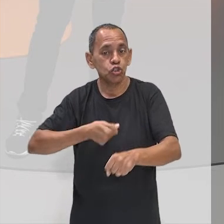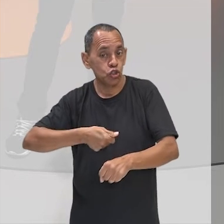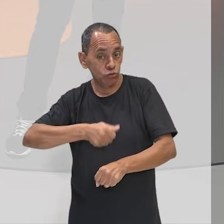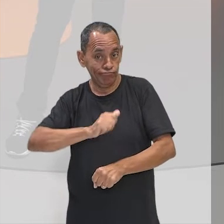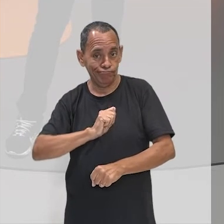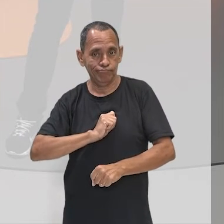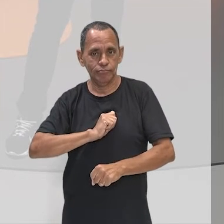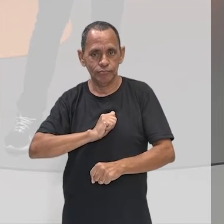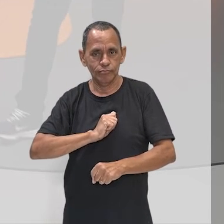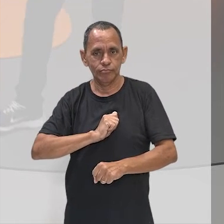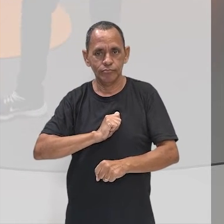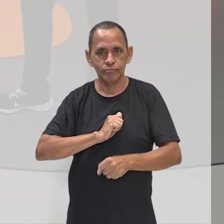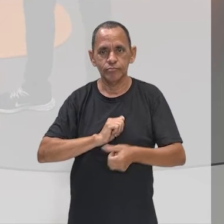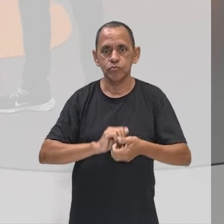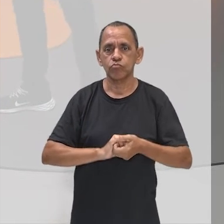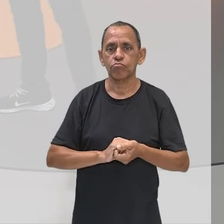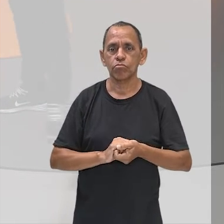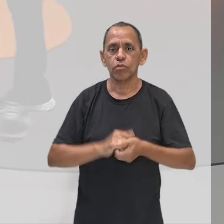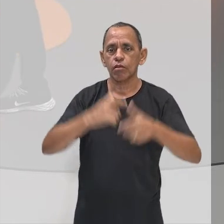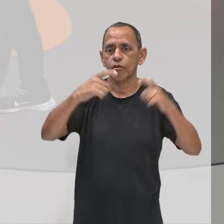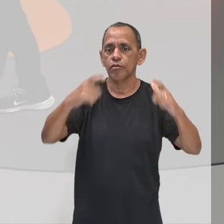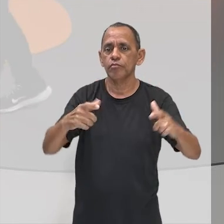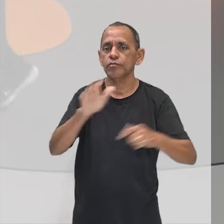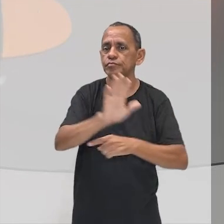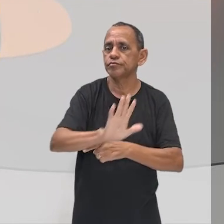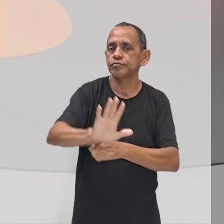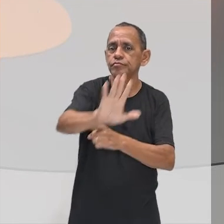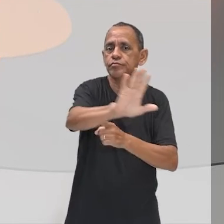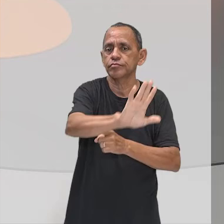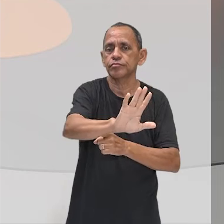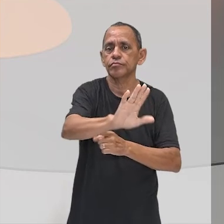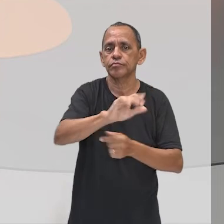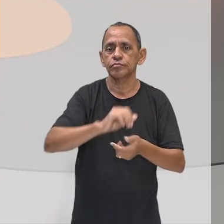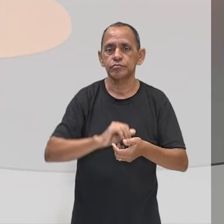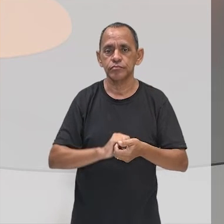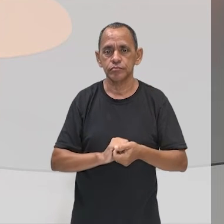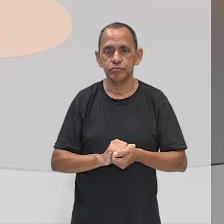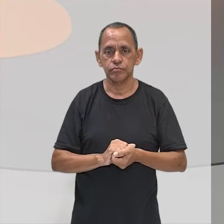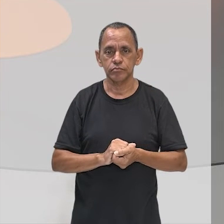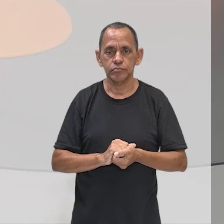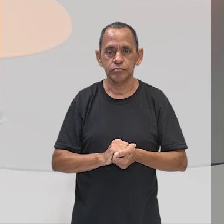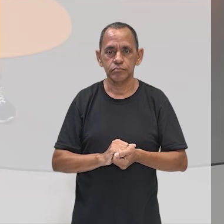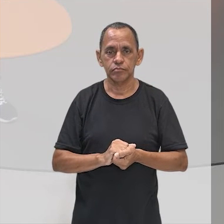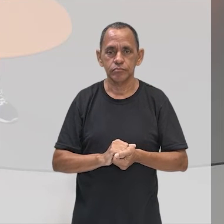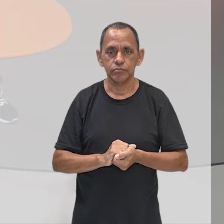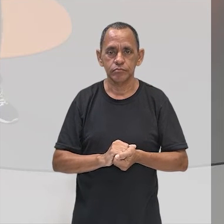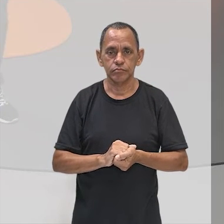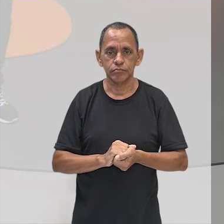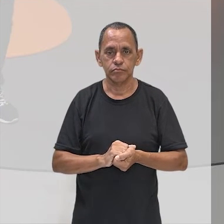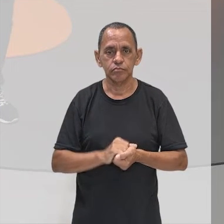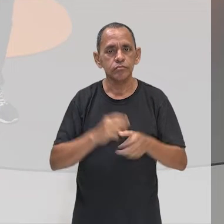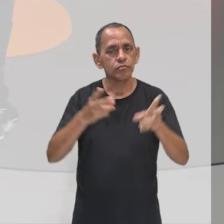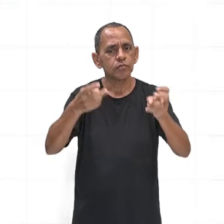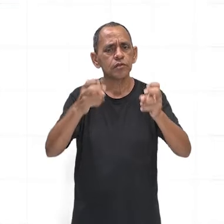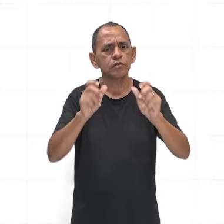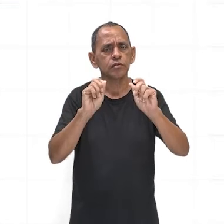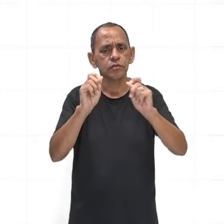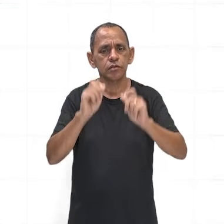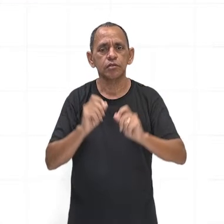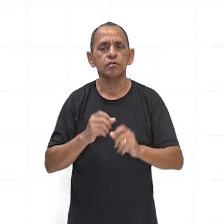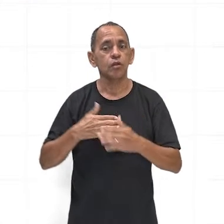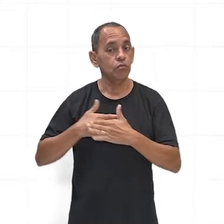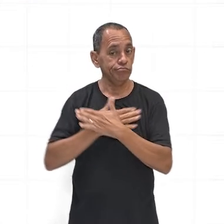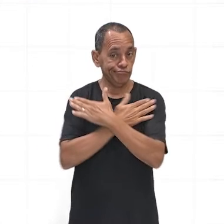vai se desenvolver e ocupar essa região que nós temos aqui no nosso mapa, tá? Os astecas, olha só,